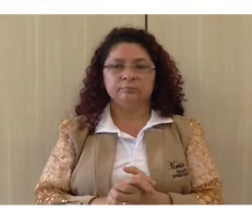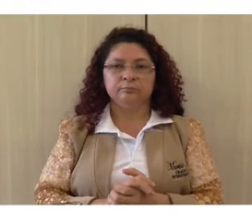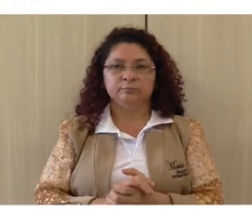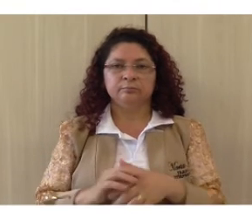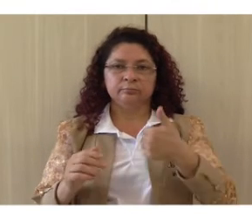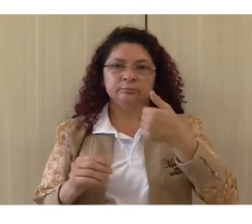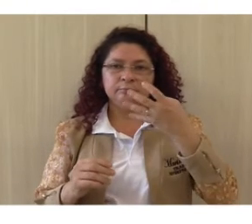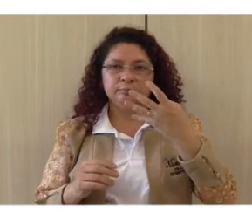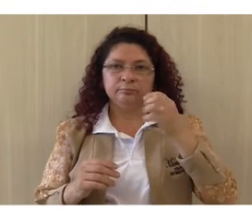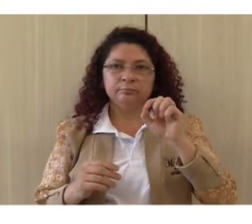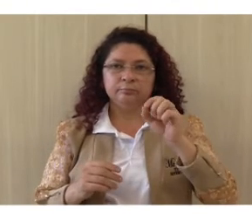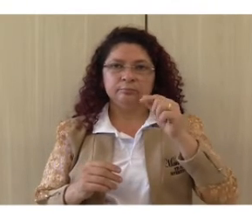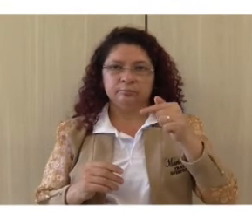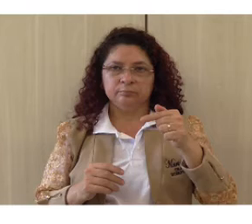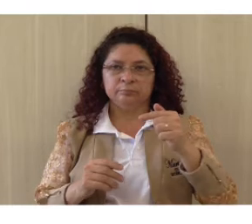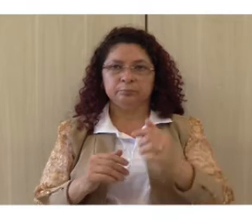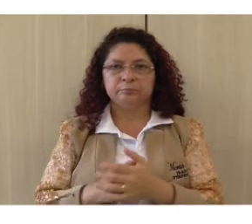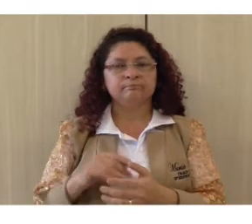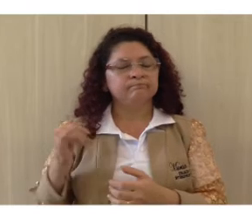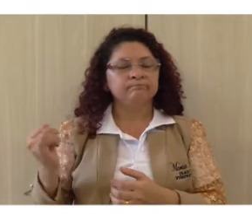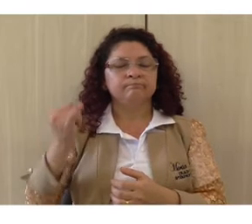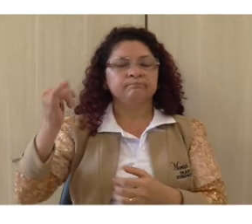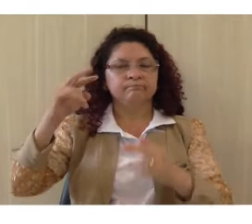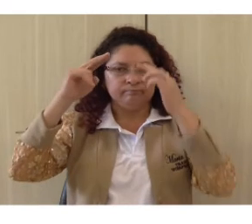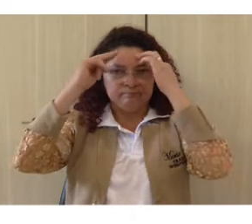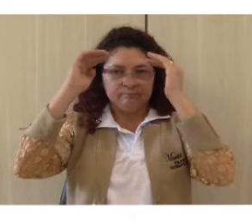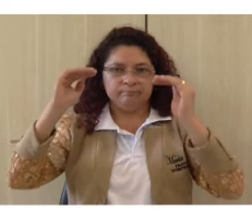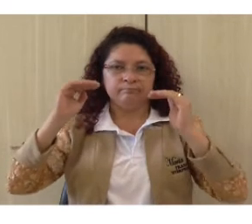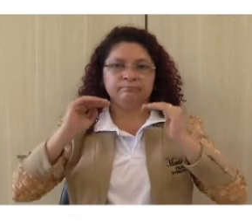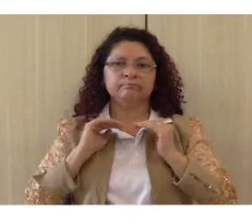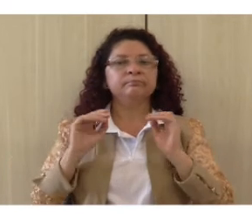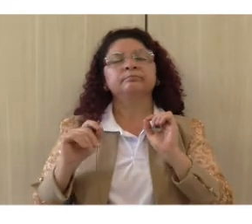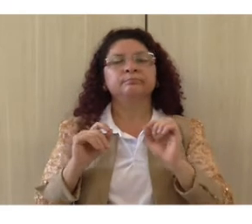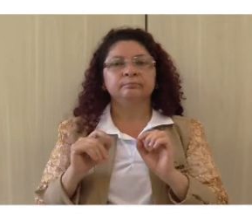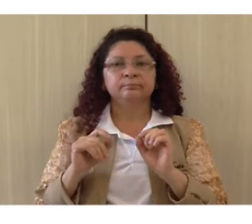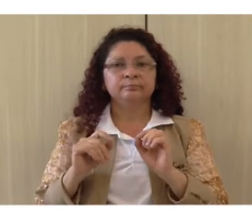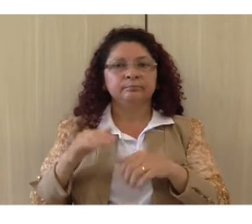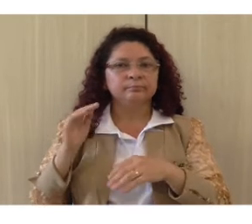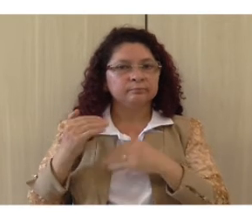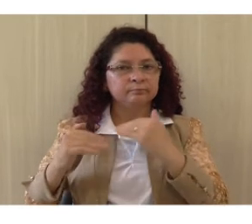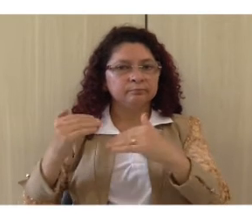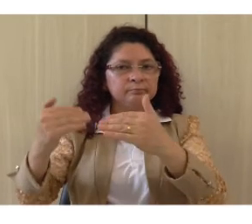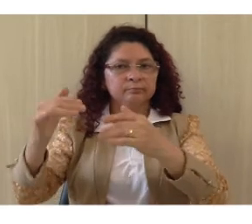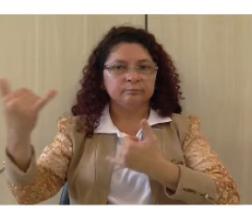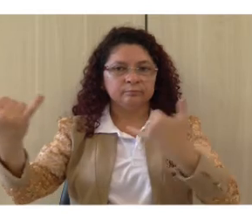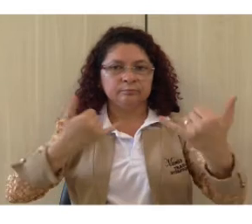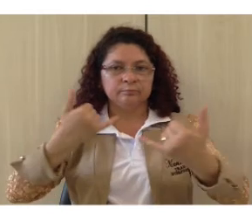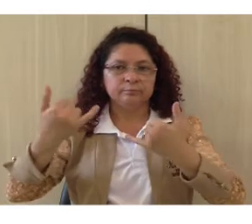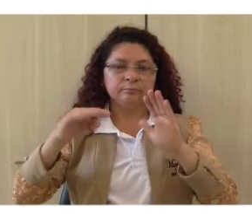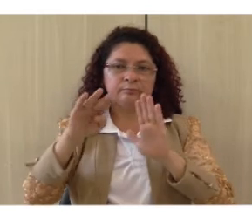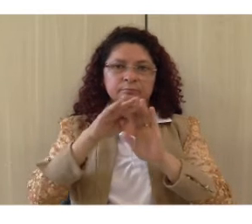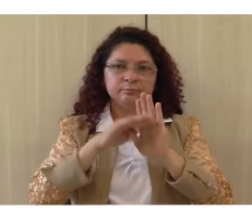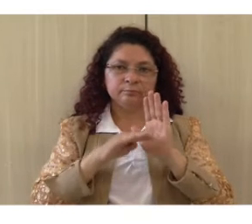Item 14.7. É de inteira responsabilidade do candidato o acompanhamento das informações sobre o processo seletivo